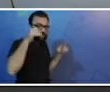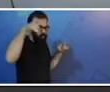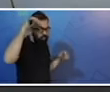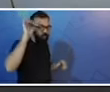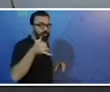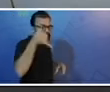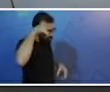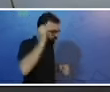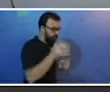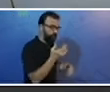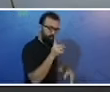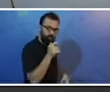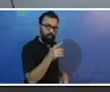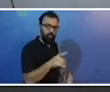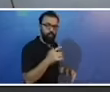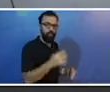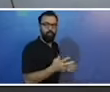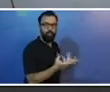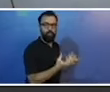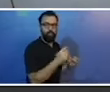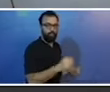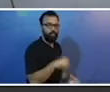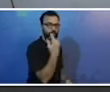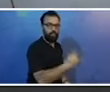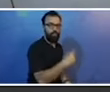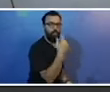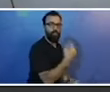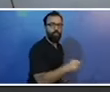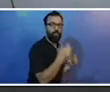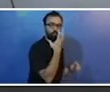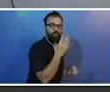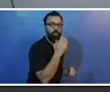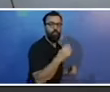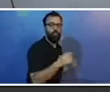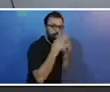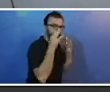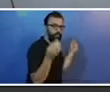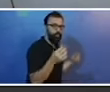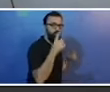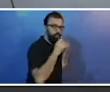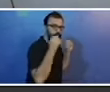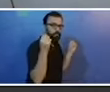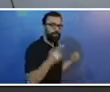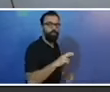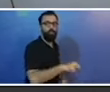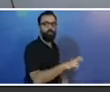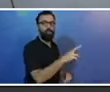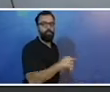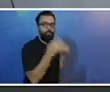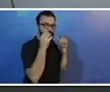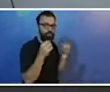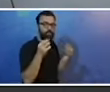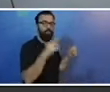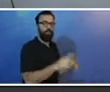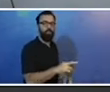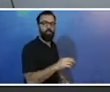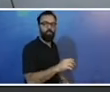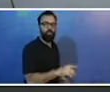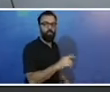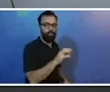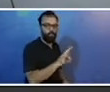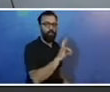boi na água a água no fogo fogo no pau o pau no cachorro cachorro no gato gato no rato rato na aranha aranha na mosca